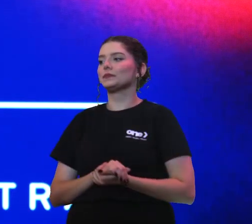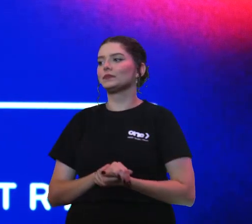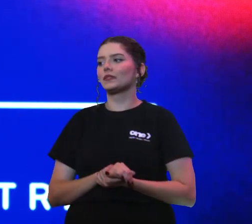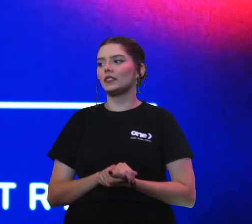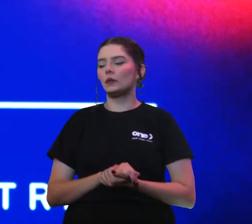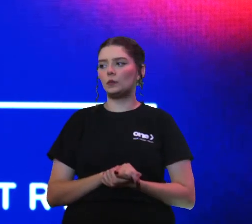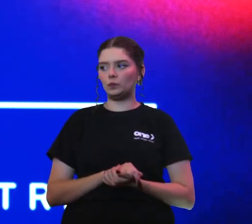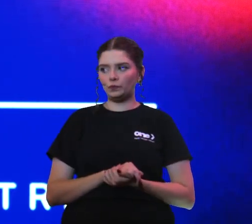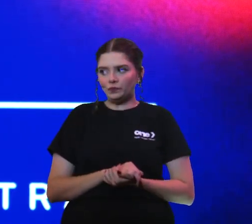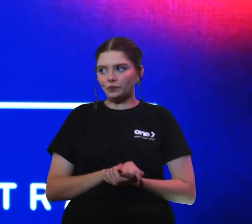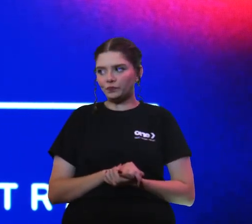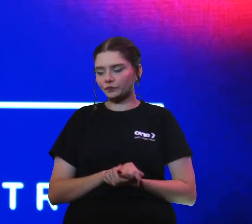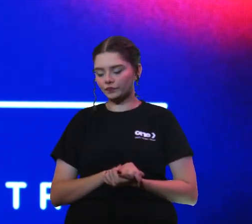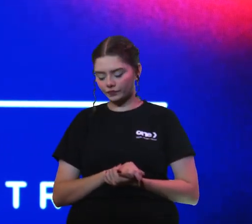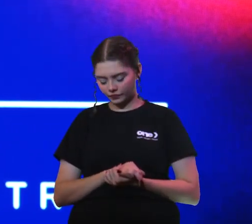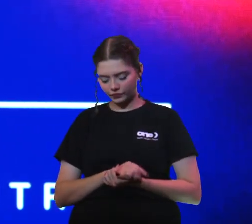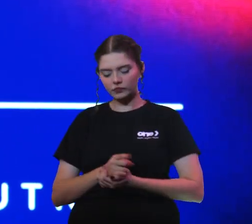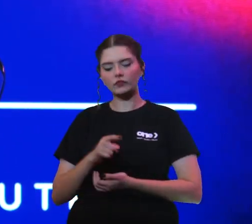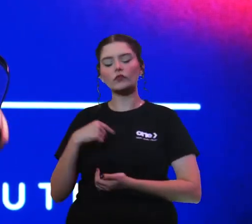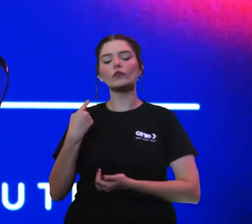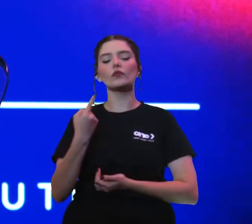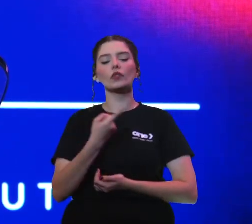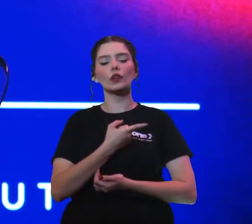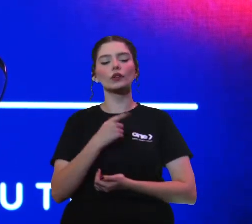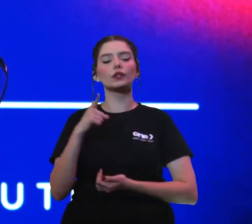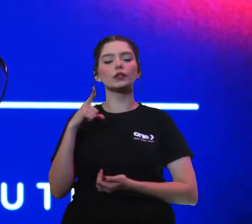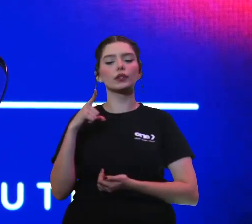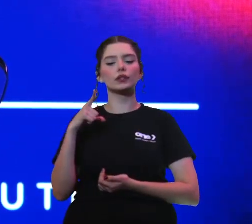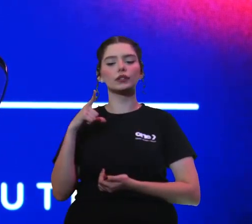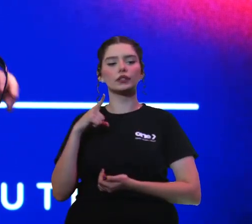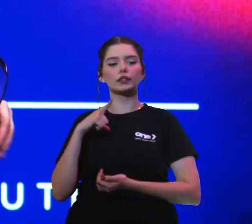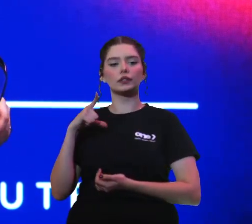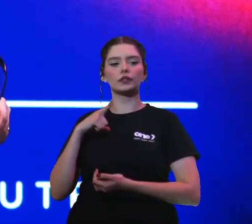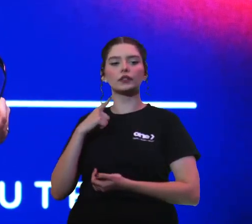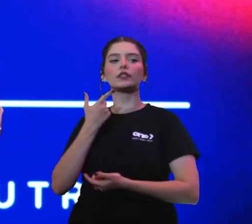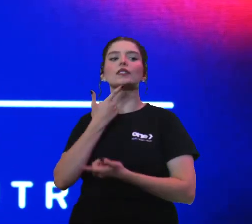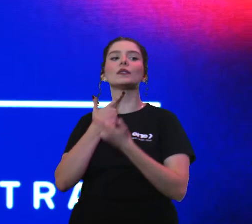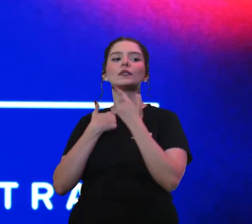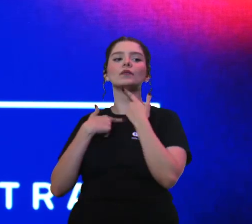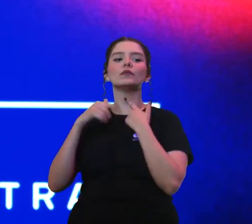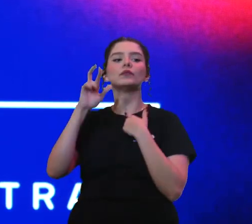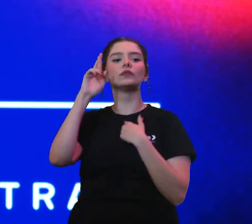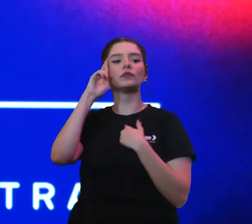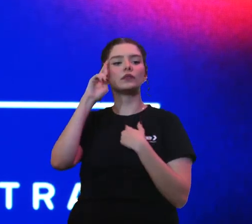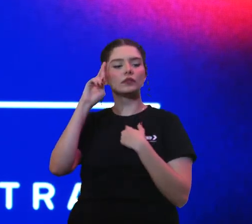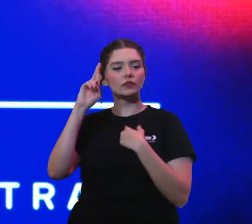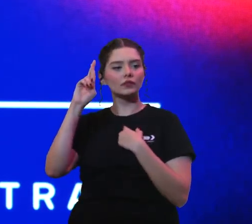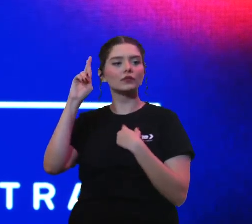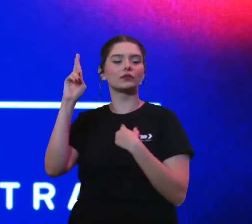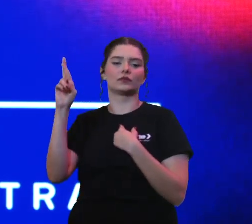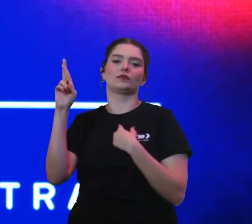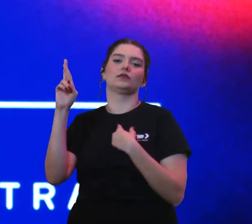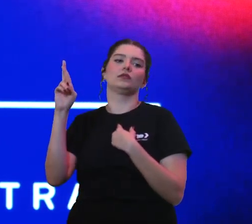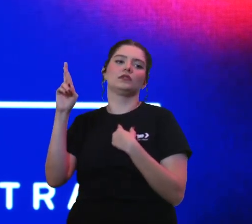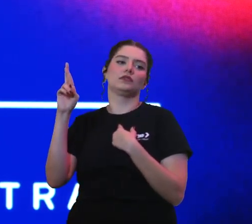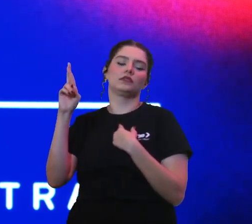E sabem, nós temos exatamente o quanto nós desejamos do Senhor, quanto nós o buscamos, e isso não se